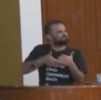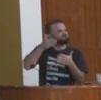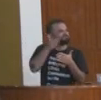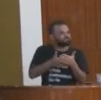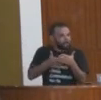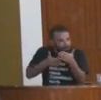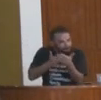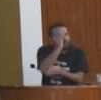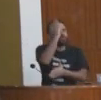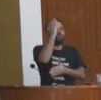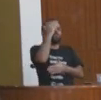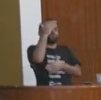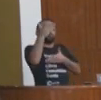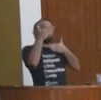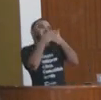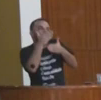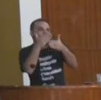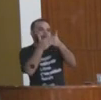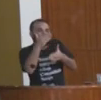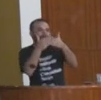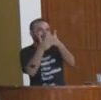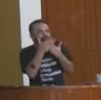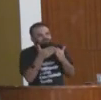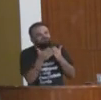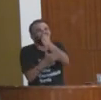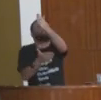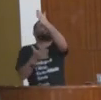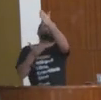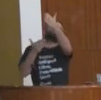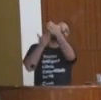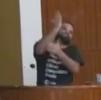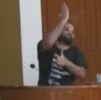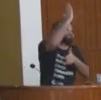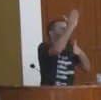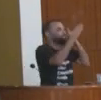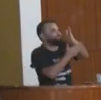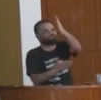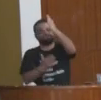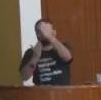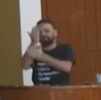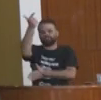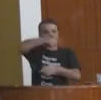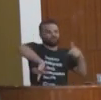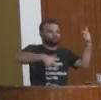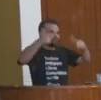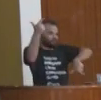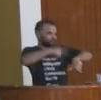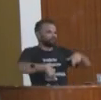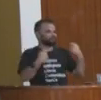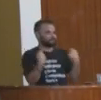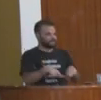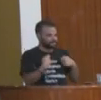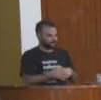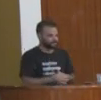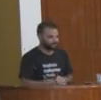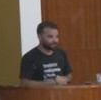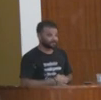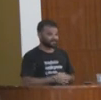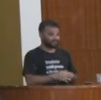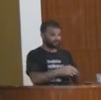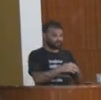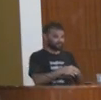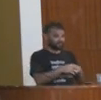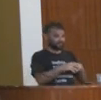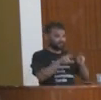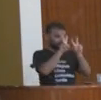vão surgindo, e nós precisamos vencer de novo. Falar sobre mercado de trabalho para pessoa com deficiência, de uma lei